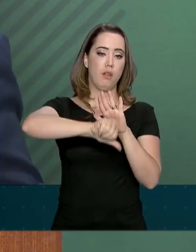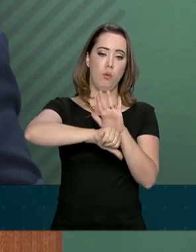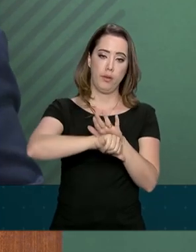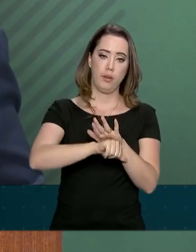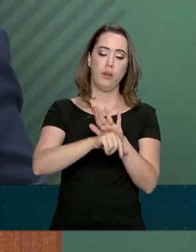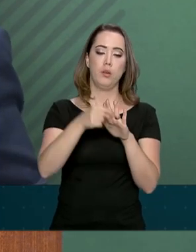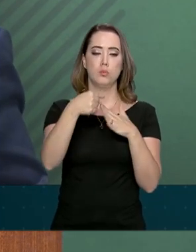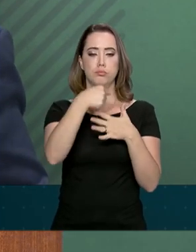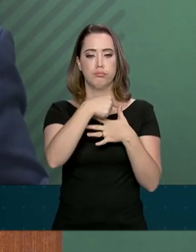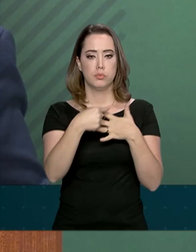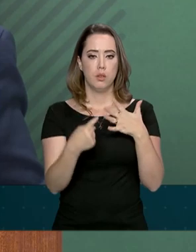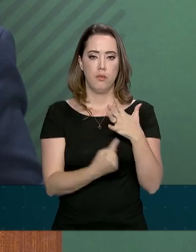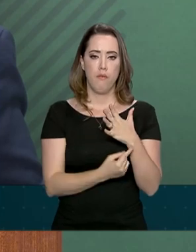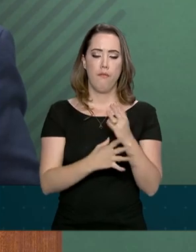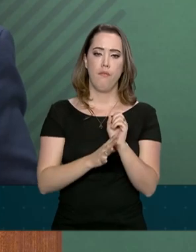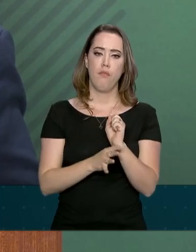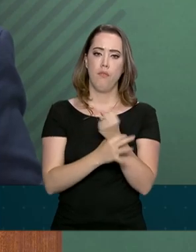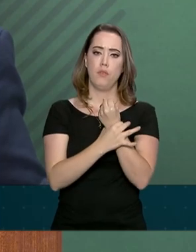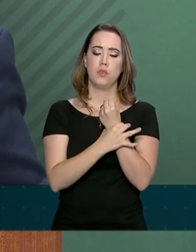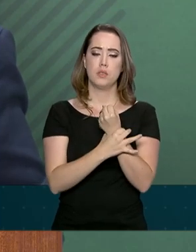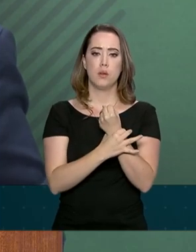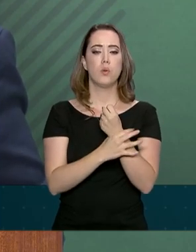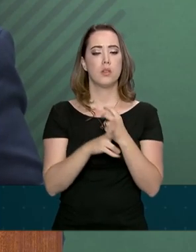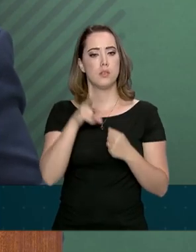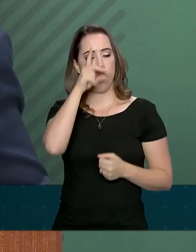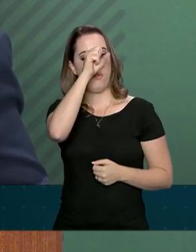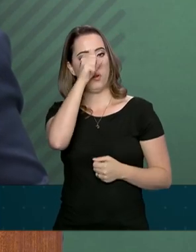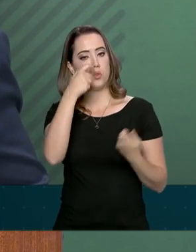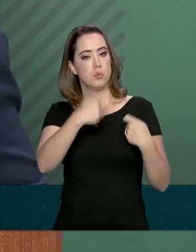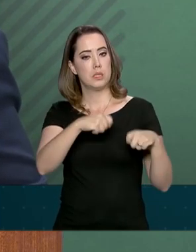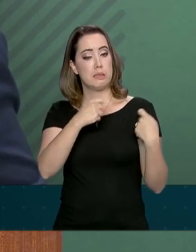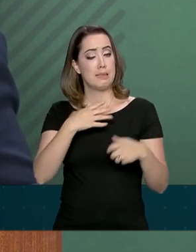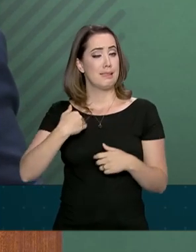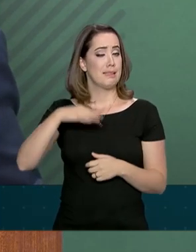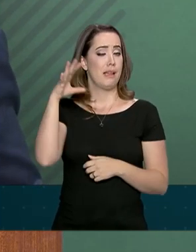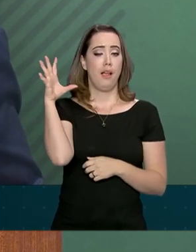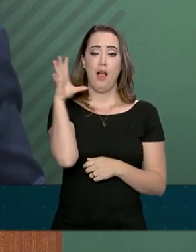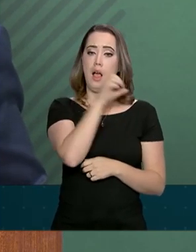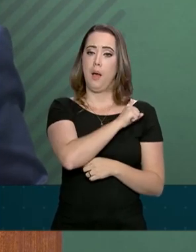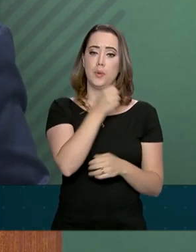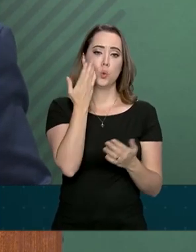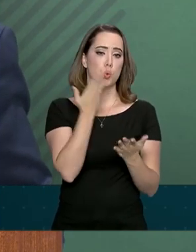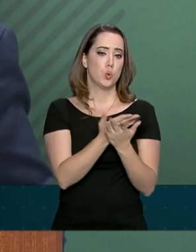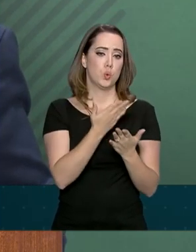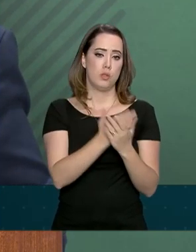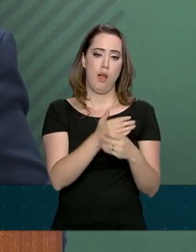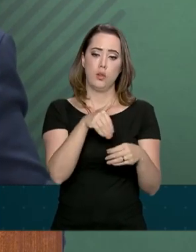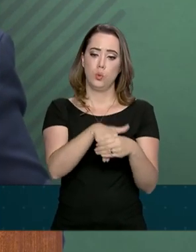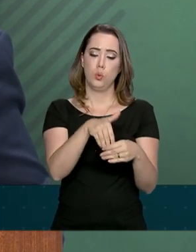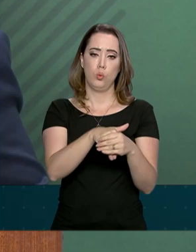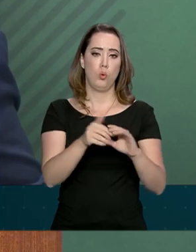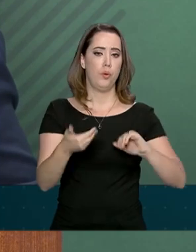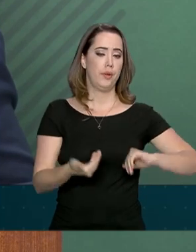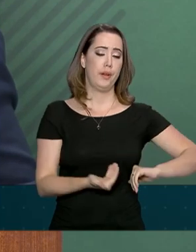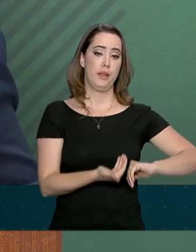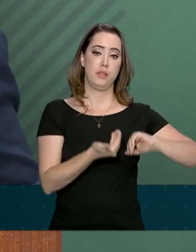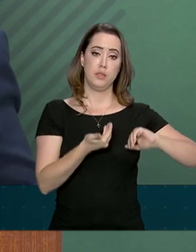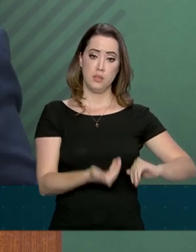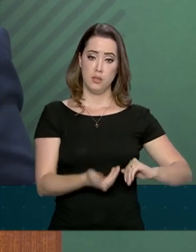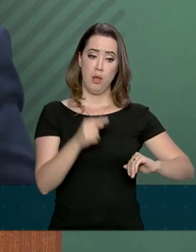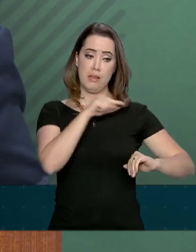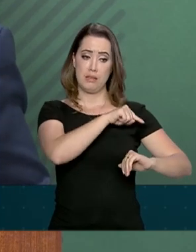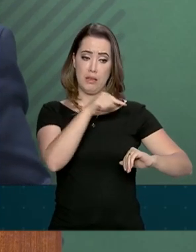vão fortalecer o trabalho da segurança pública deva ser o mais rápido possível analisado e votado no congresso neste